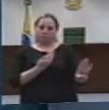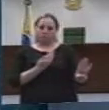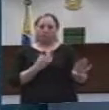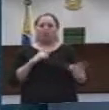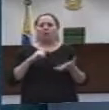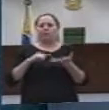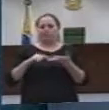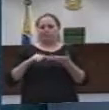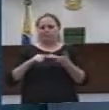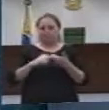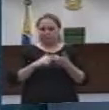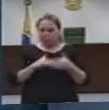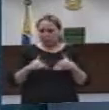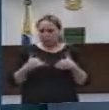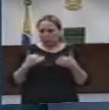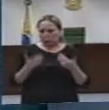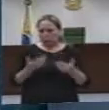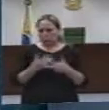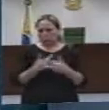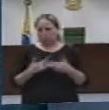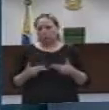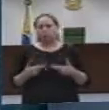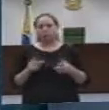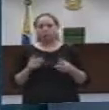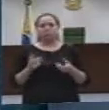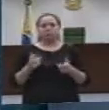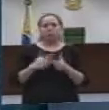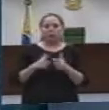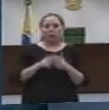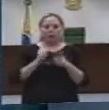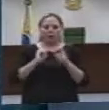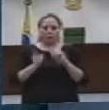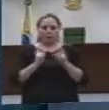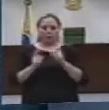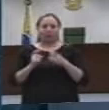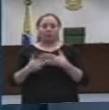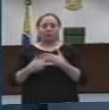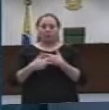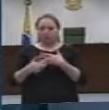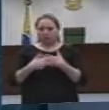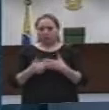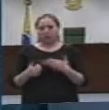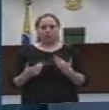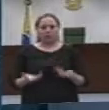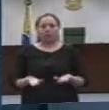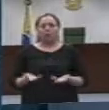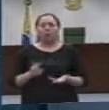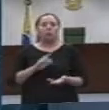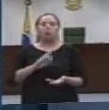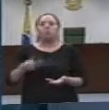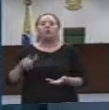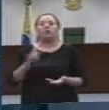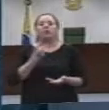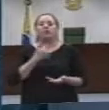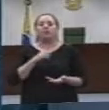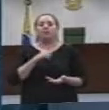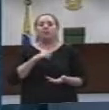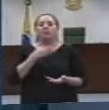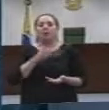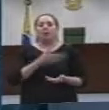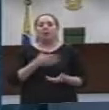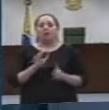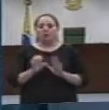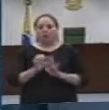os desvios administrativos e criminais Muito provavelmente não constará e no